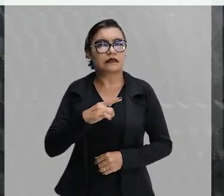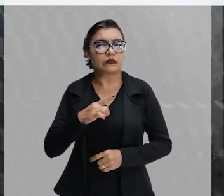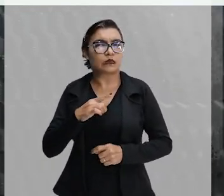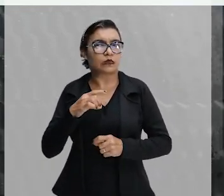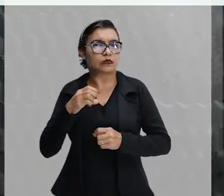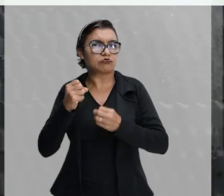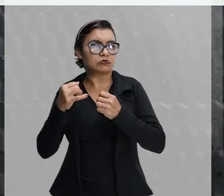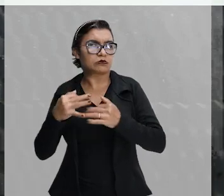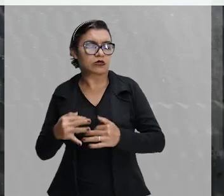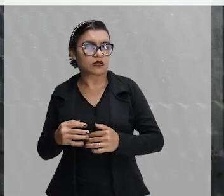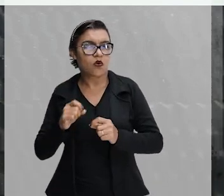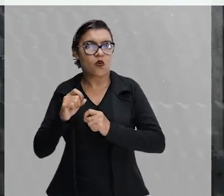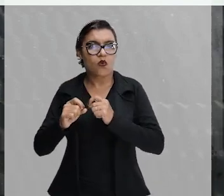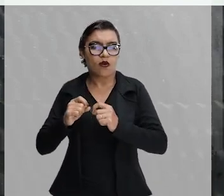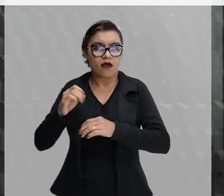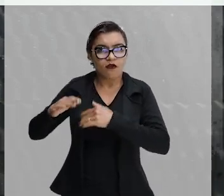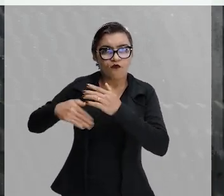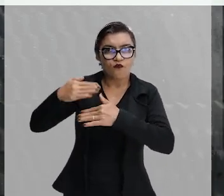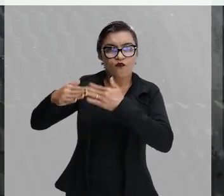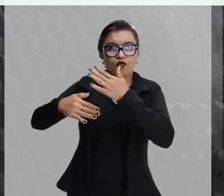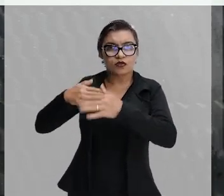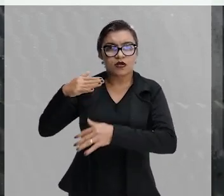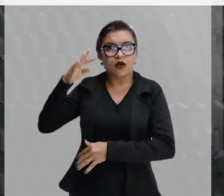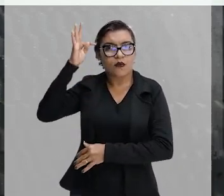aquela evolução da teoria